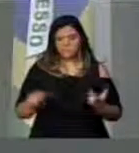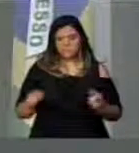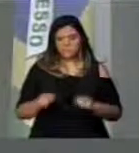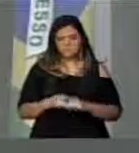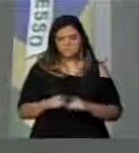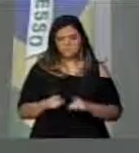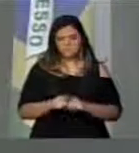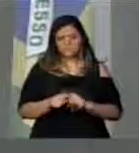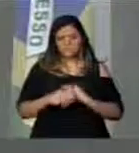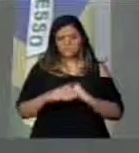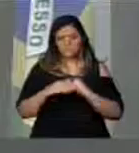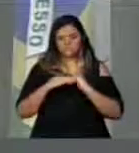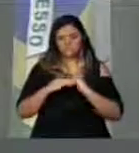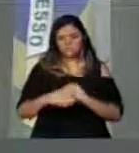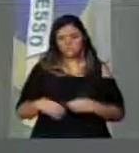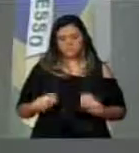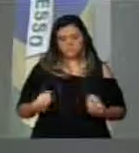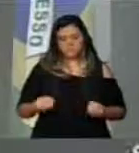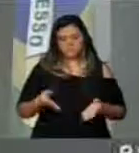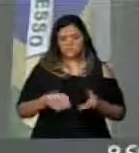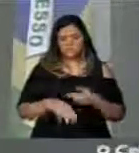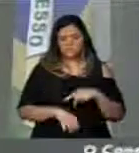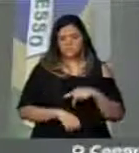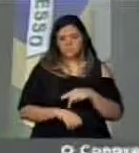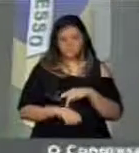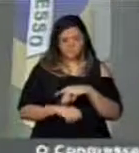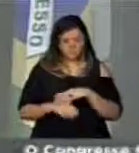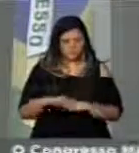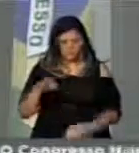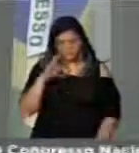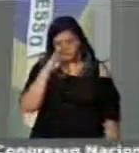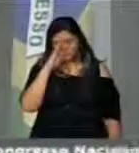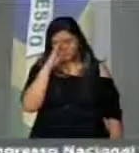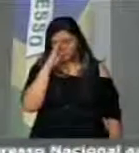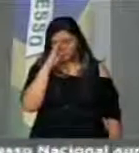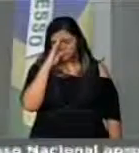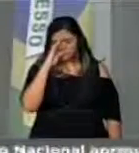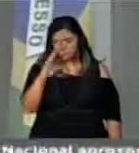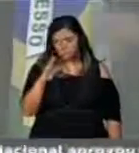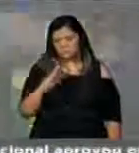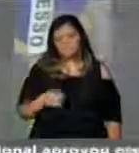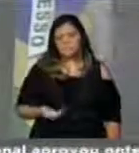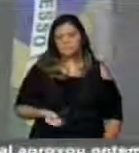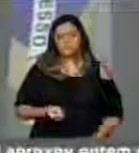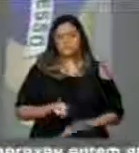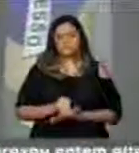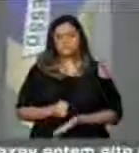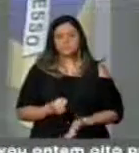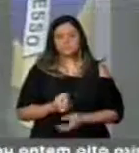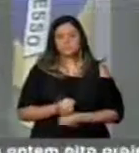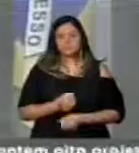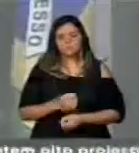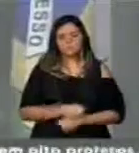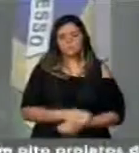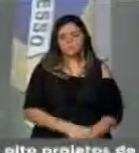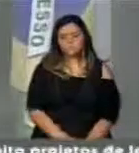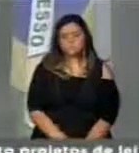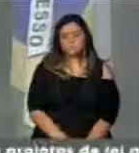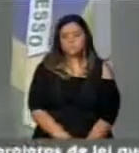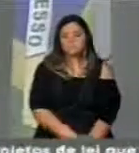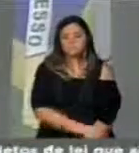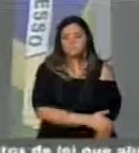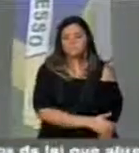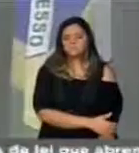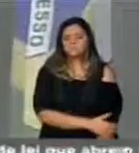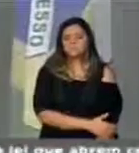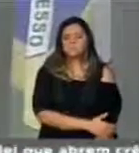da o país a sua principal peça legislativa e de orçamento da união para 2016 muito obrigado senhor presidente romero jucá pela